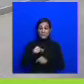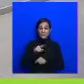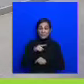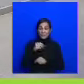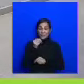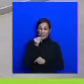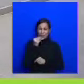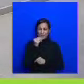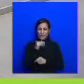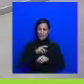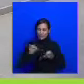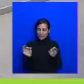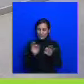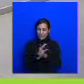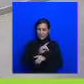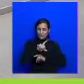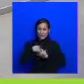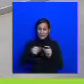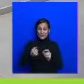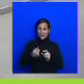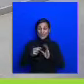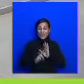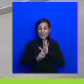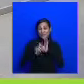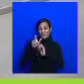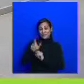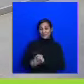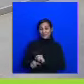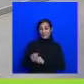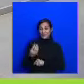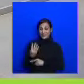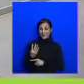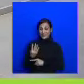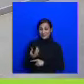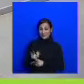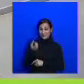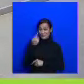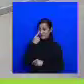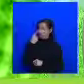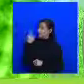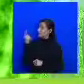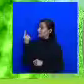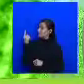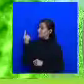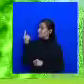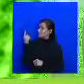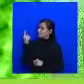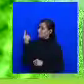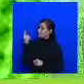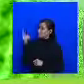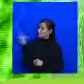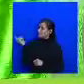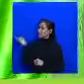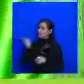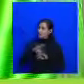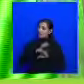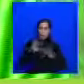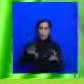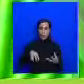você ainda tem chances. Tudo pronto para o sorteio do número correspondente à coluna número 4. Bola posicionada,